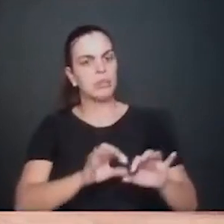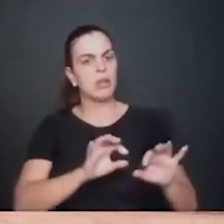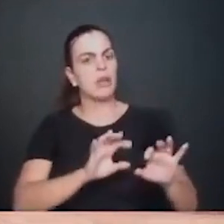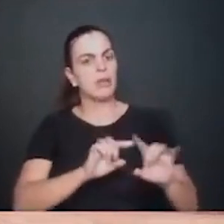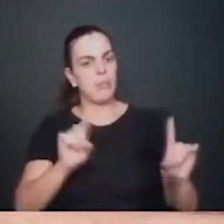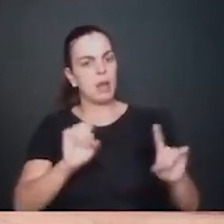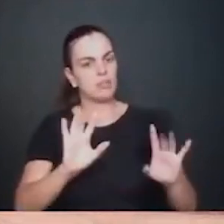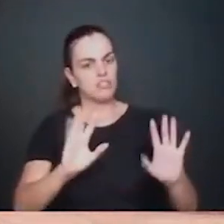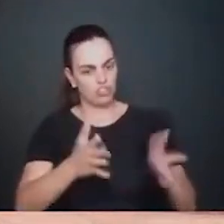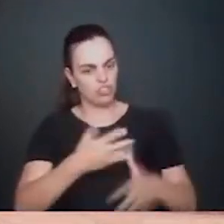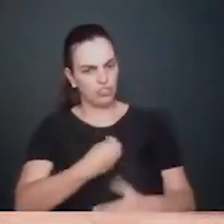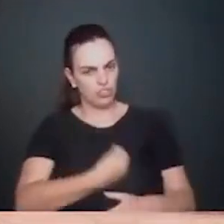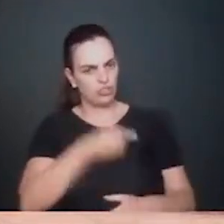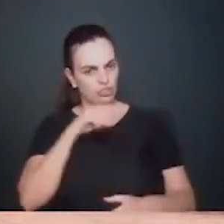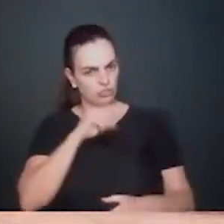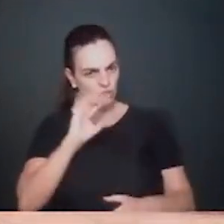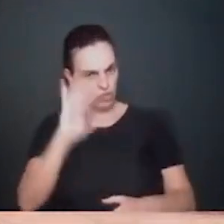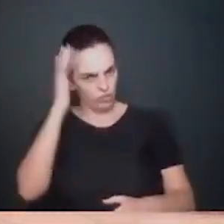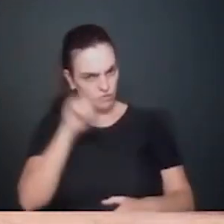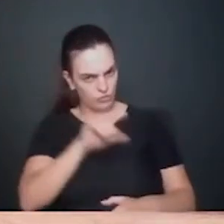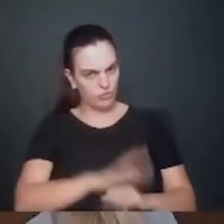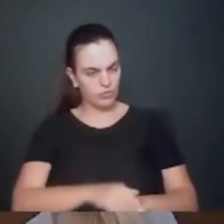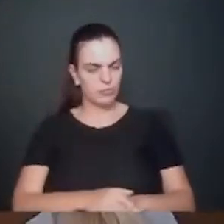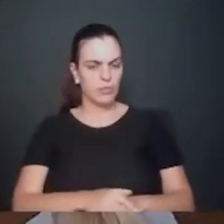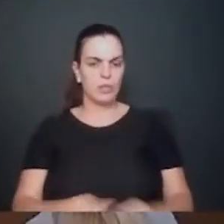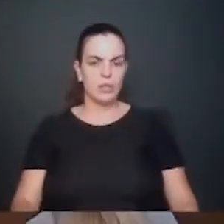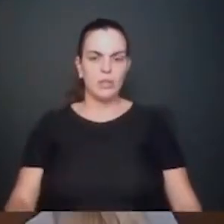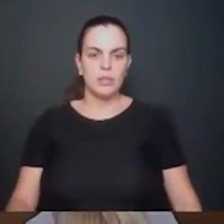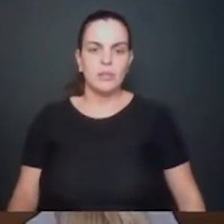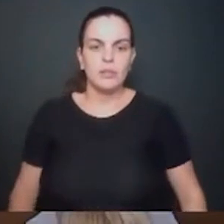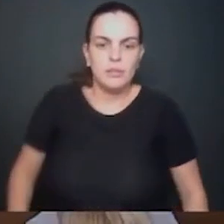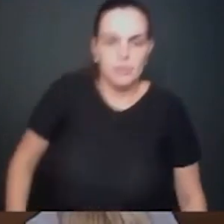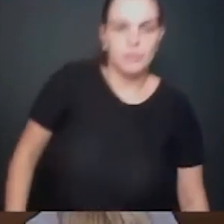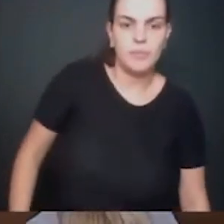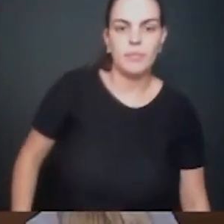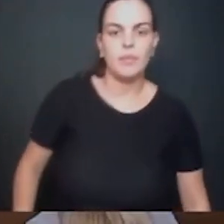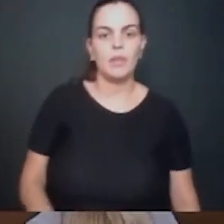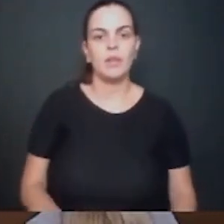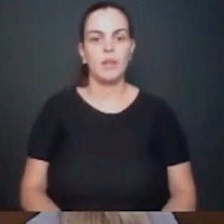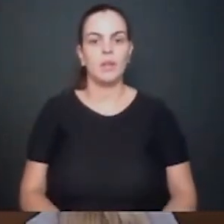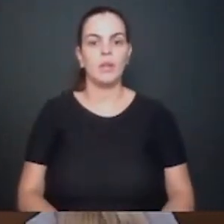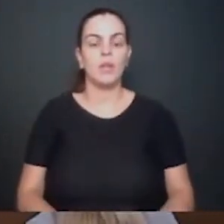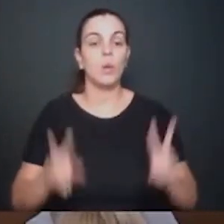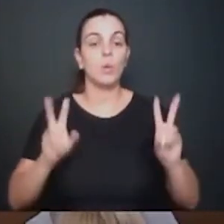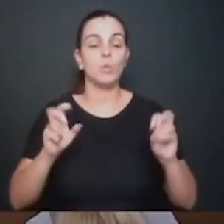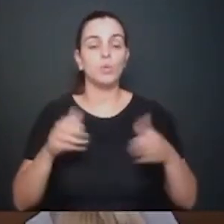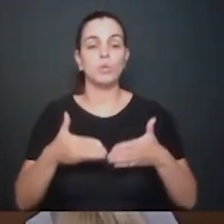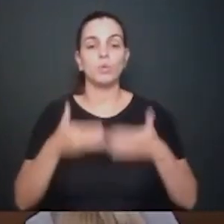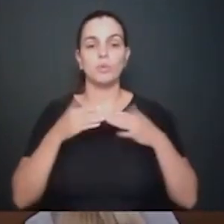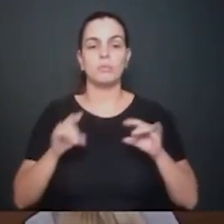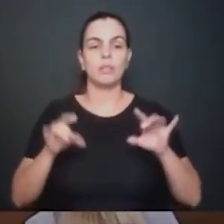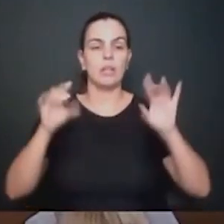de Vossa Excelência. Só uma questão em relação à licença-prêmio para esse ano, qual é a